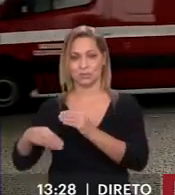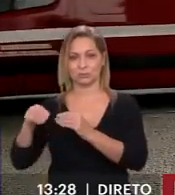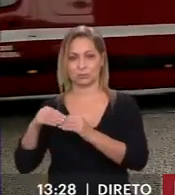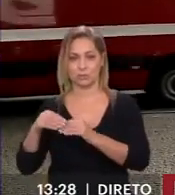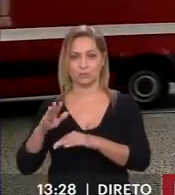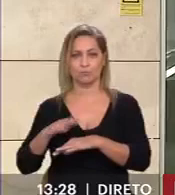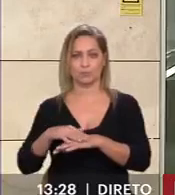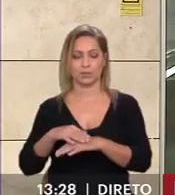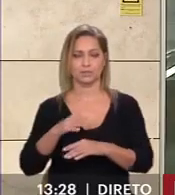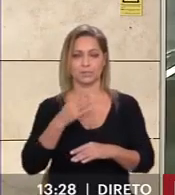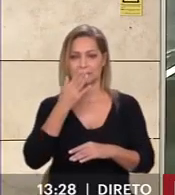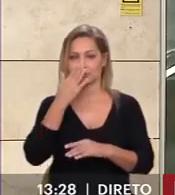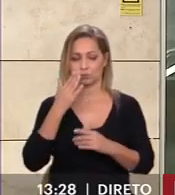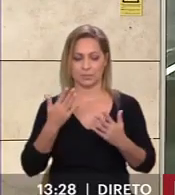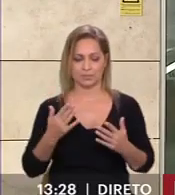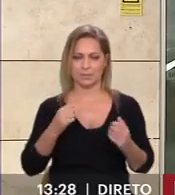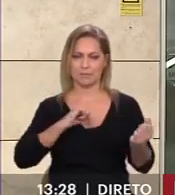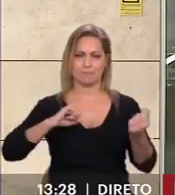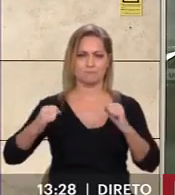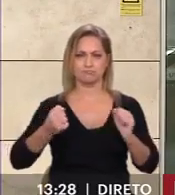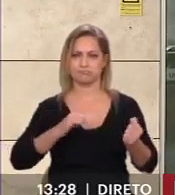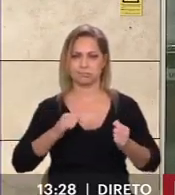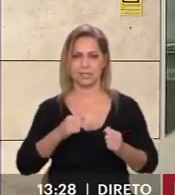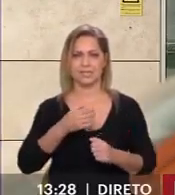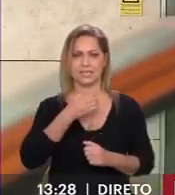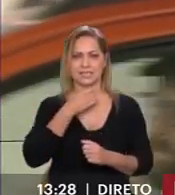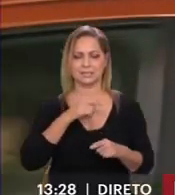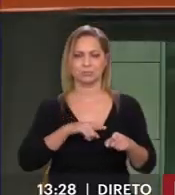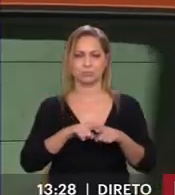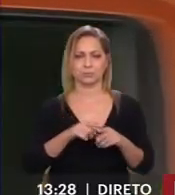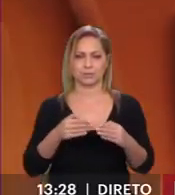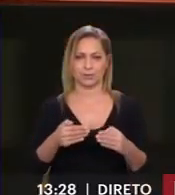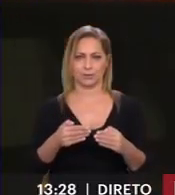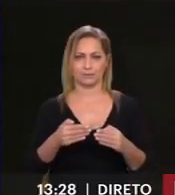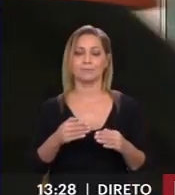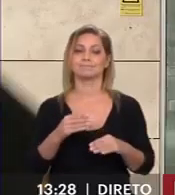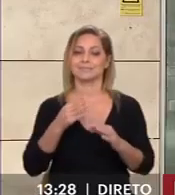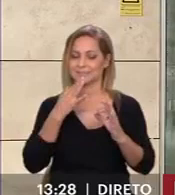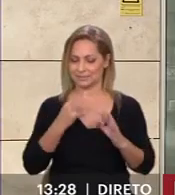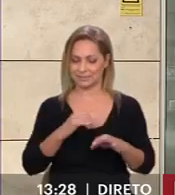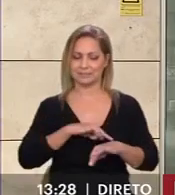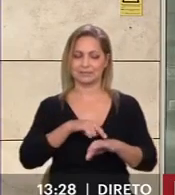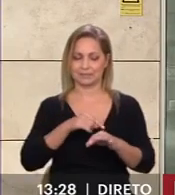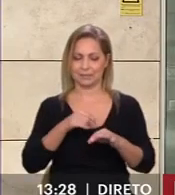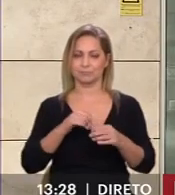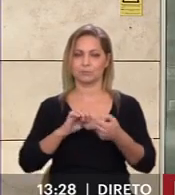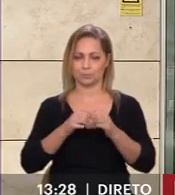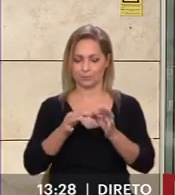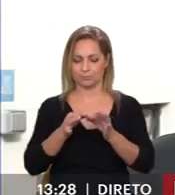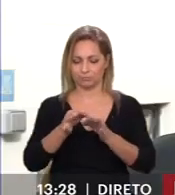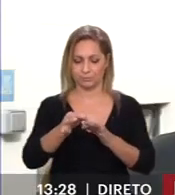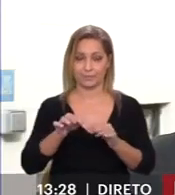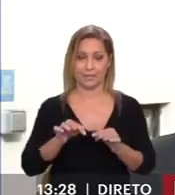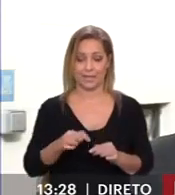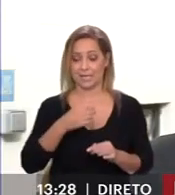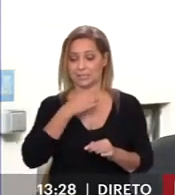posições extremadas. Um braço de ferro que a crise política atual deve prolongar. Aparece esta crise que,